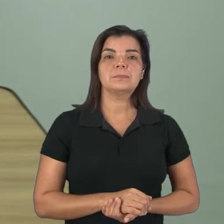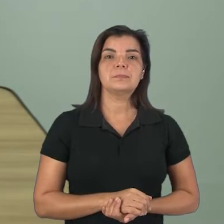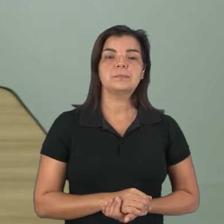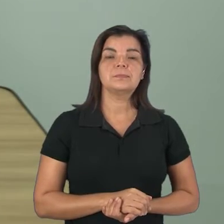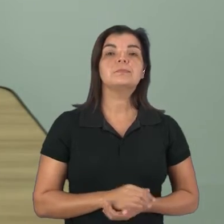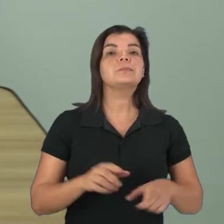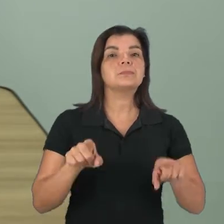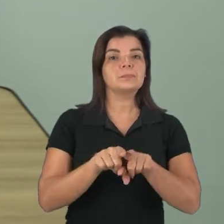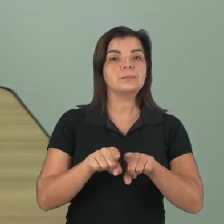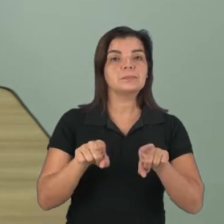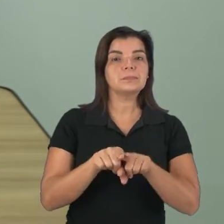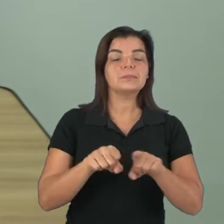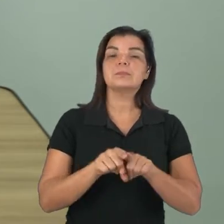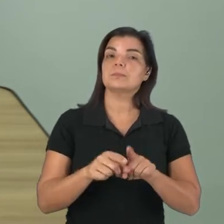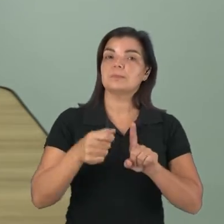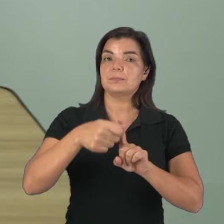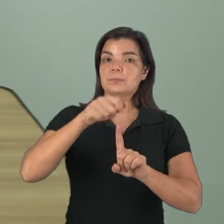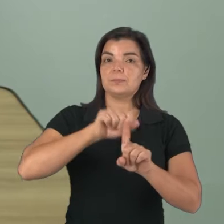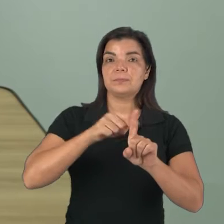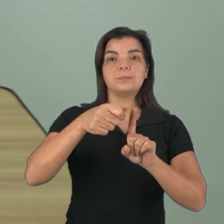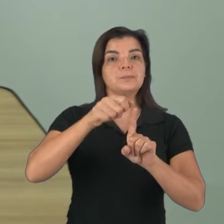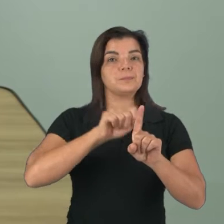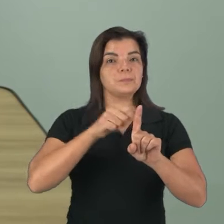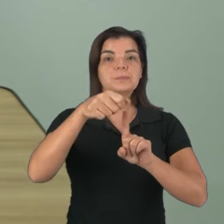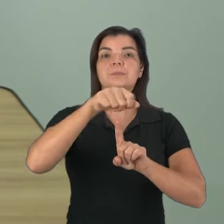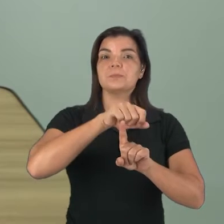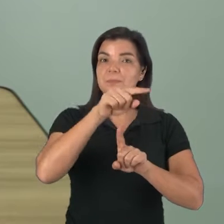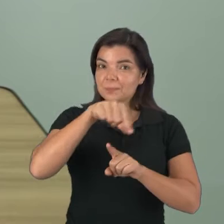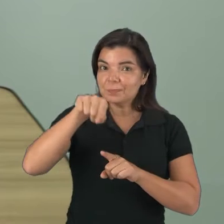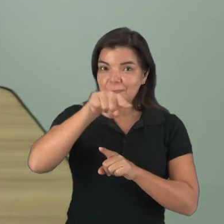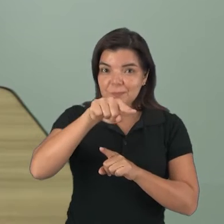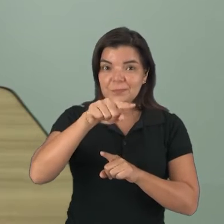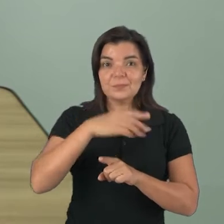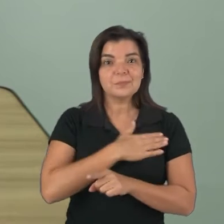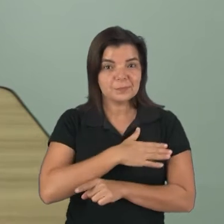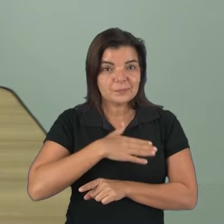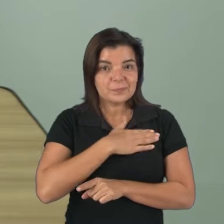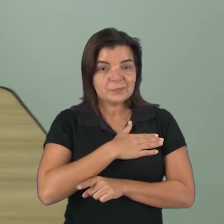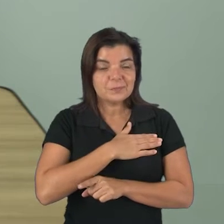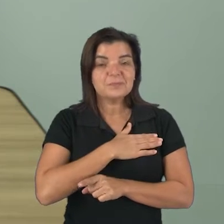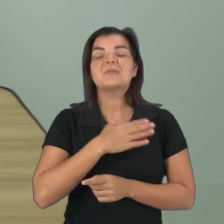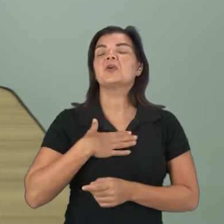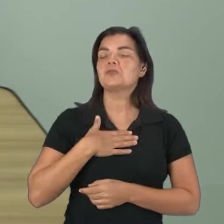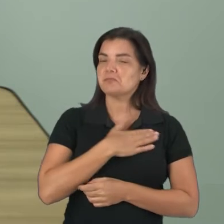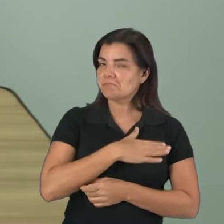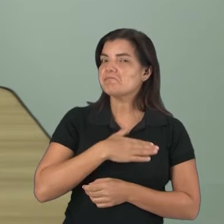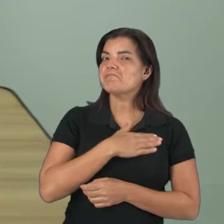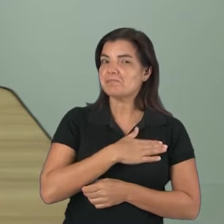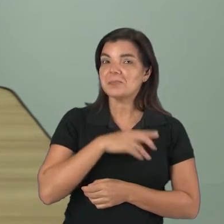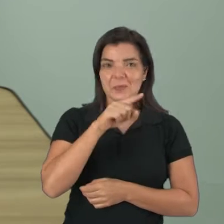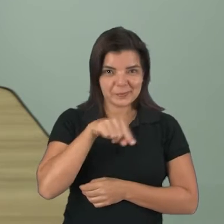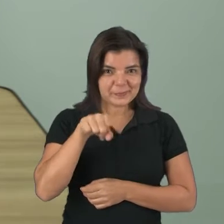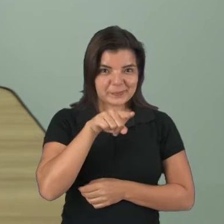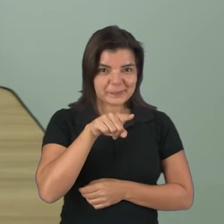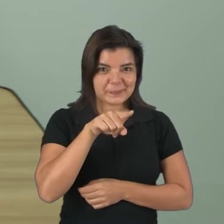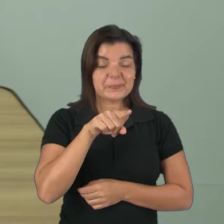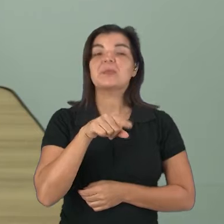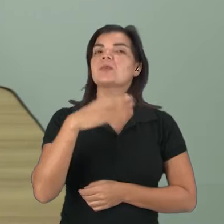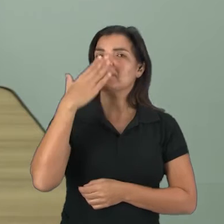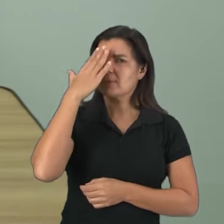nós temos também a banana vocês gostam de banana eu gosto e vocês